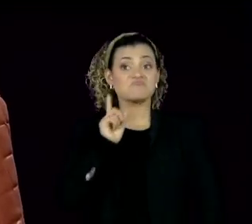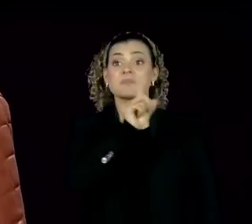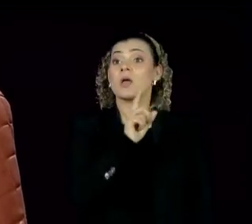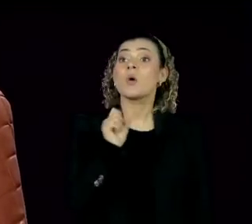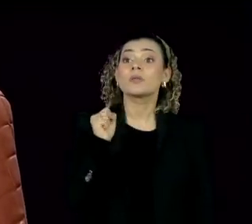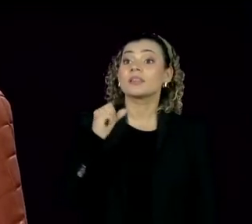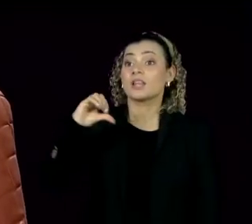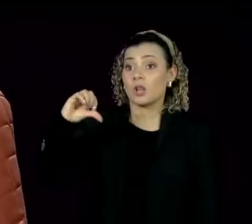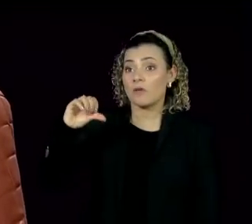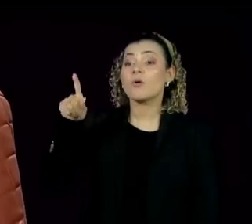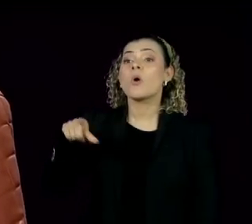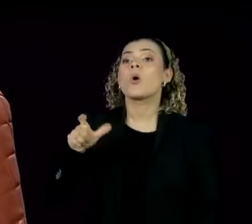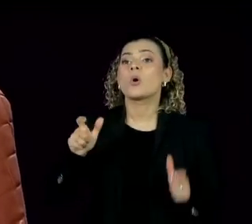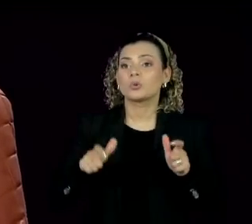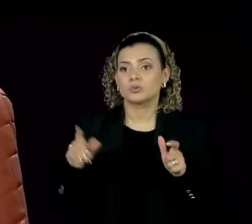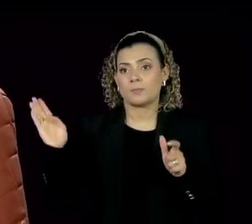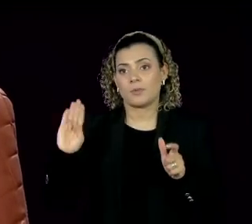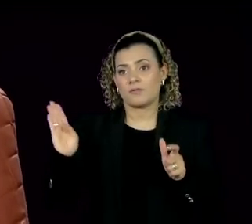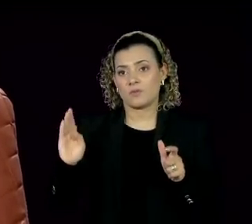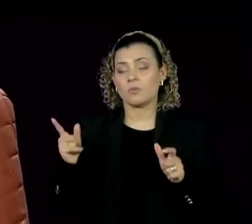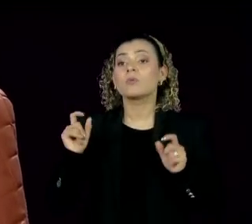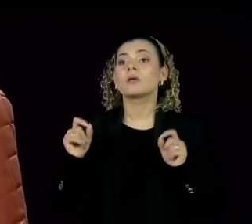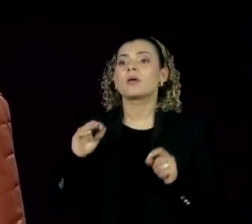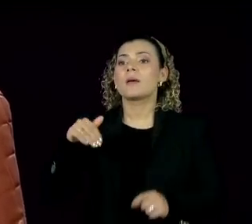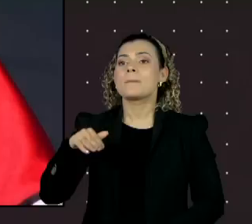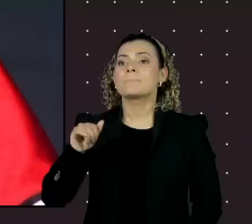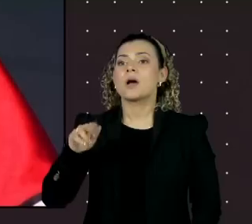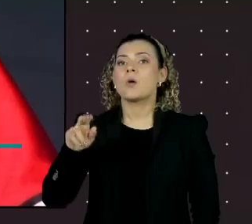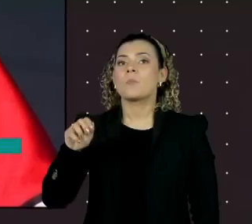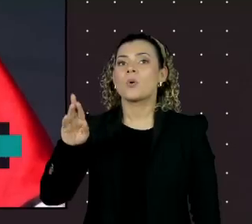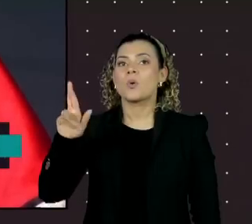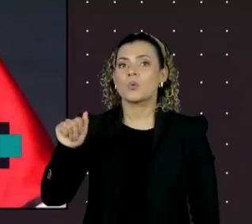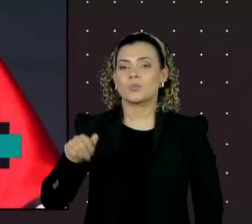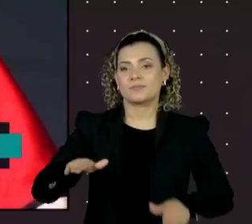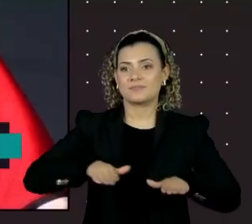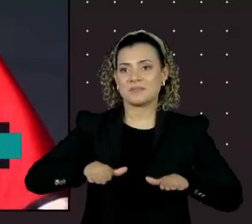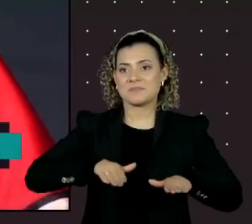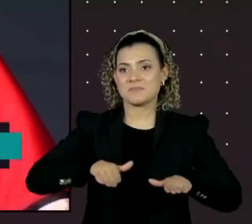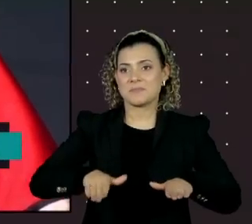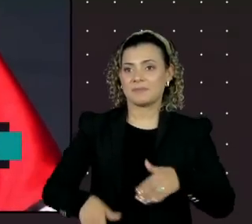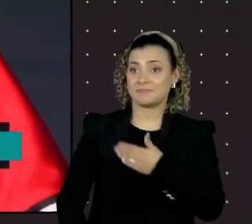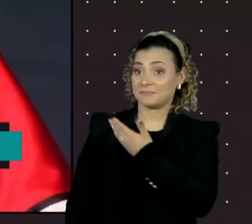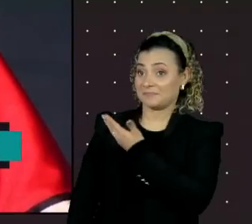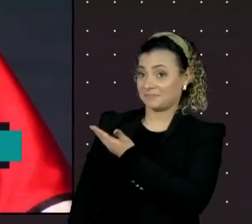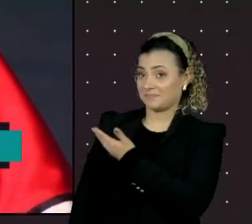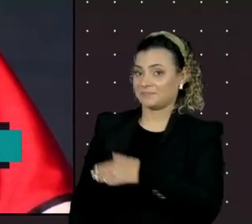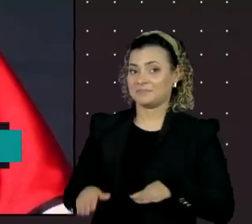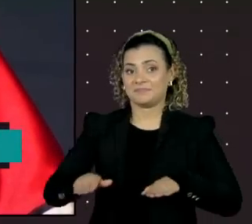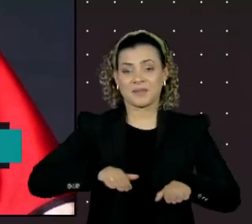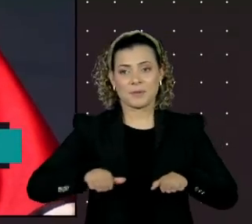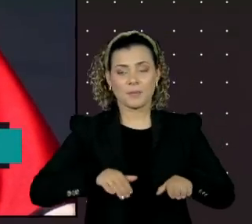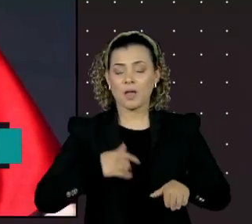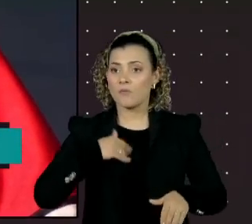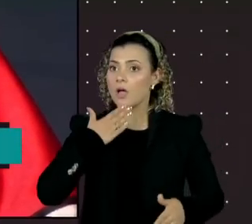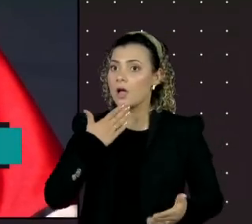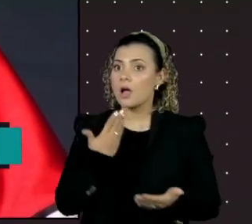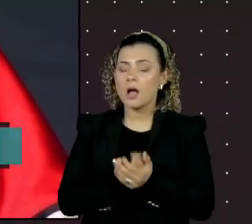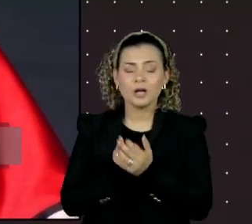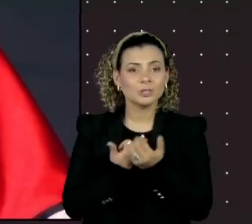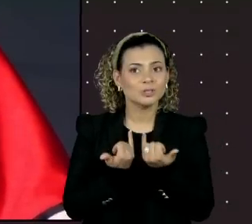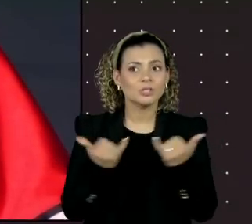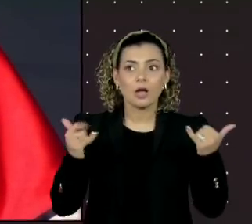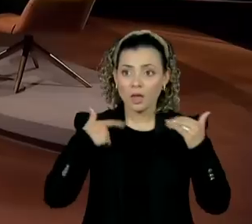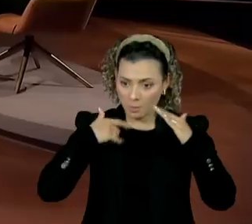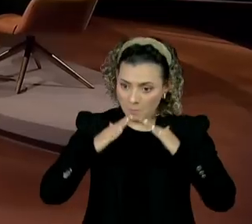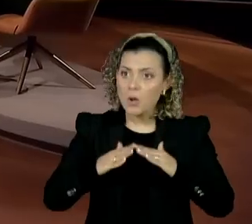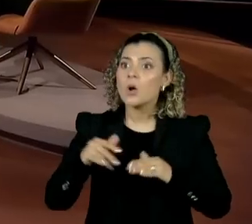lá no Morisco, em Botafogo. Quem estava tocando era o Malboro, o DJ Malboro. E eu fiquei chocada. Falei, gente, eu moro no Rio